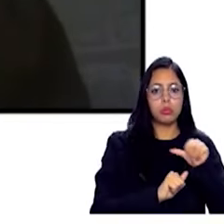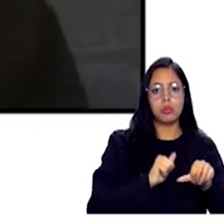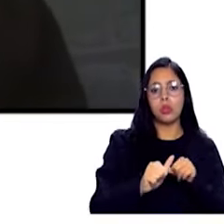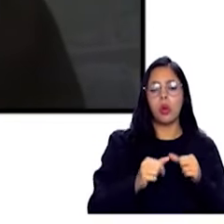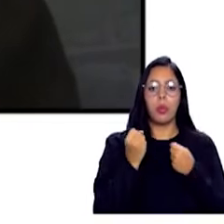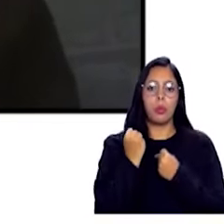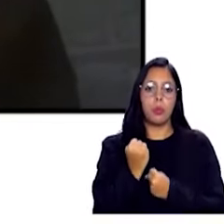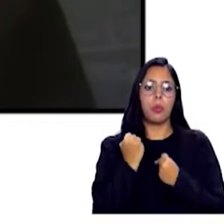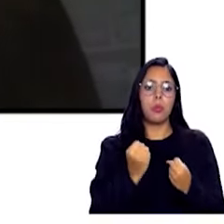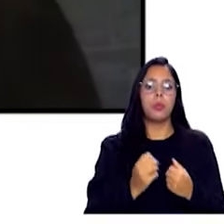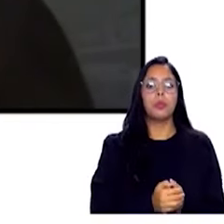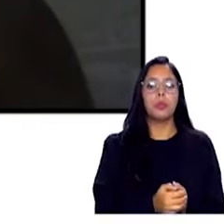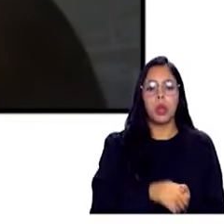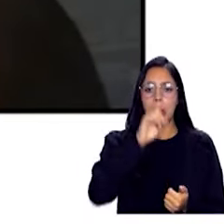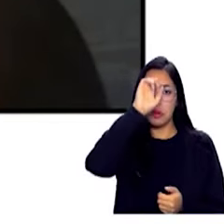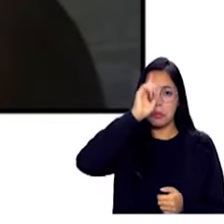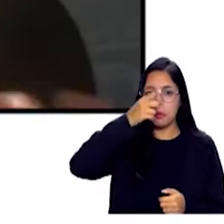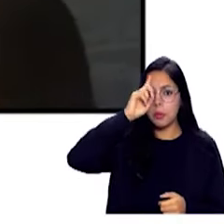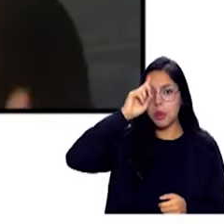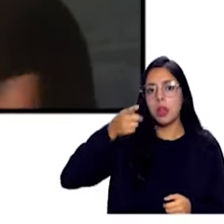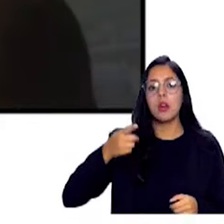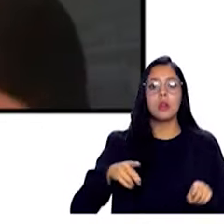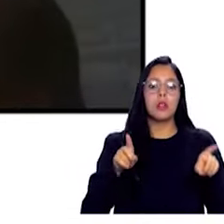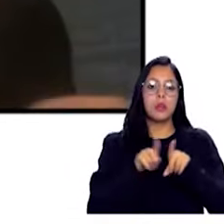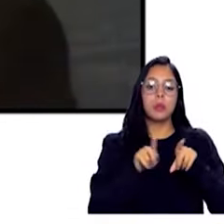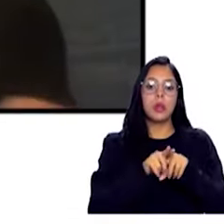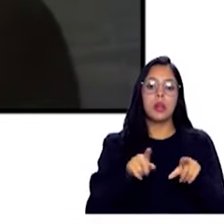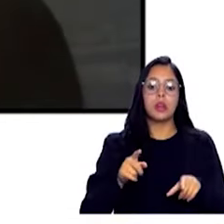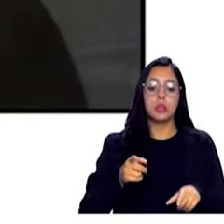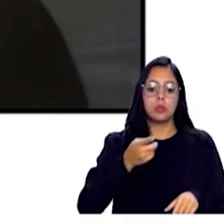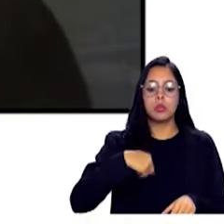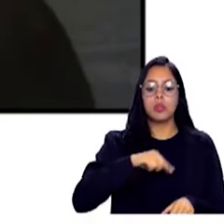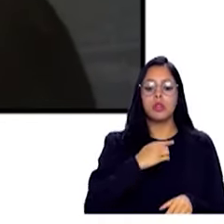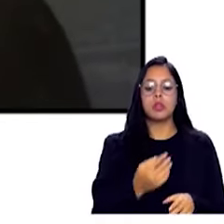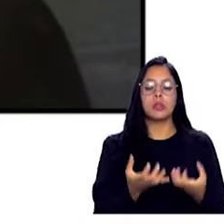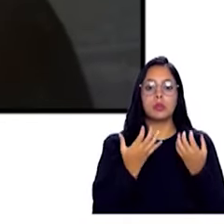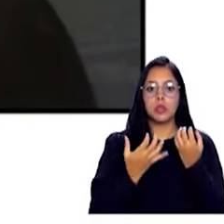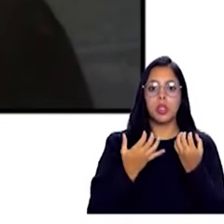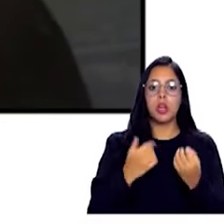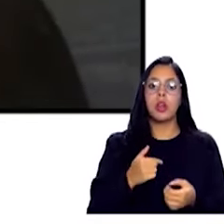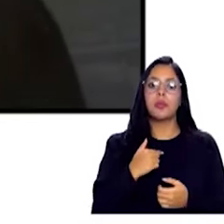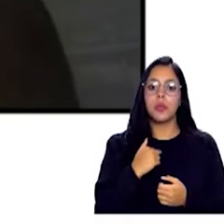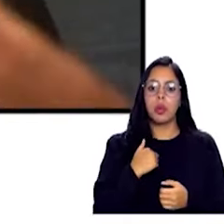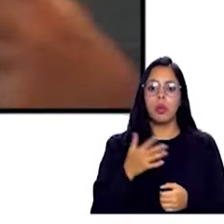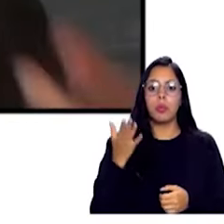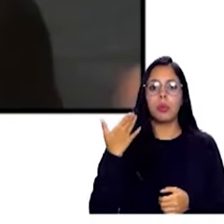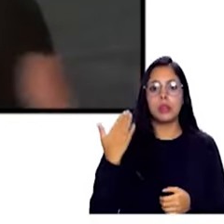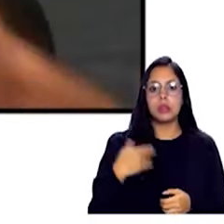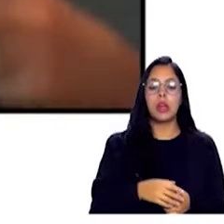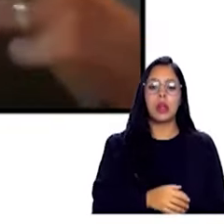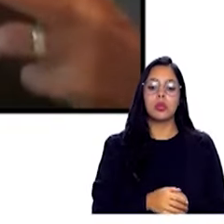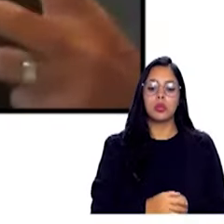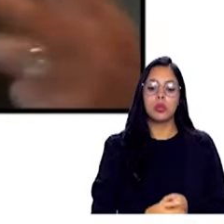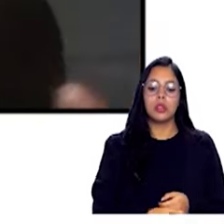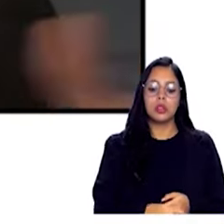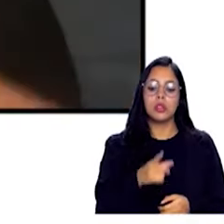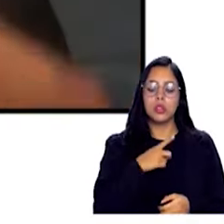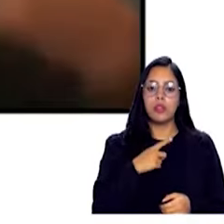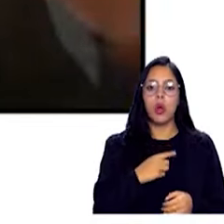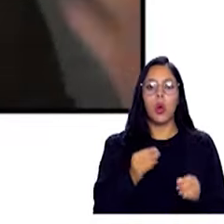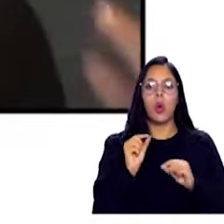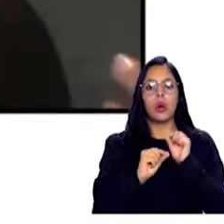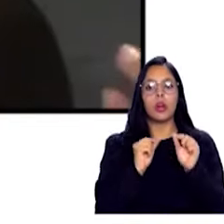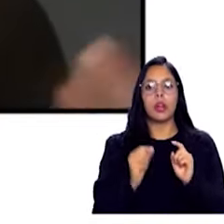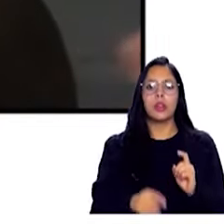houve Finalmente né E era o que todos nós queríamos eu ainda cheguei a vivenciar essa essa fase em que todo mundo falava em acesso à justiça em